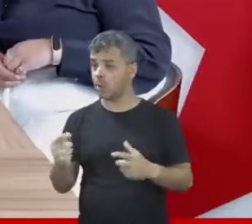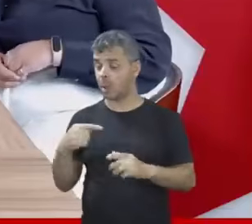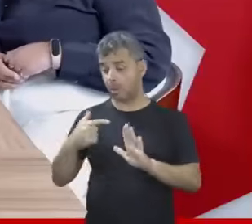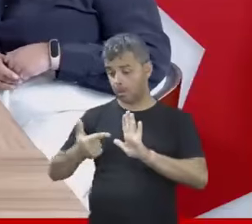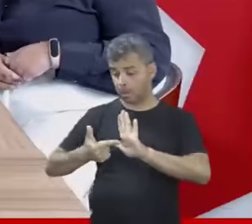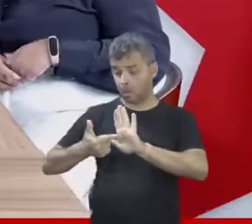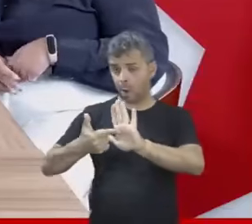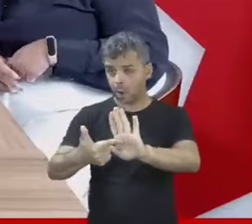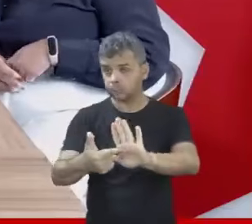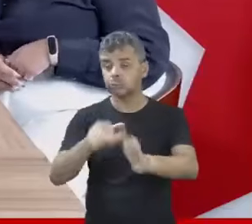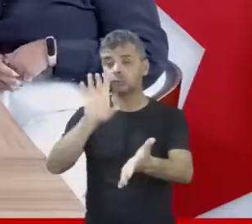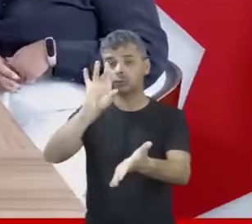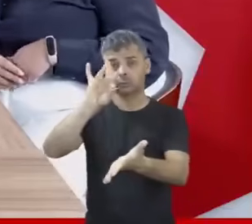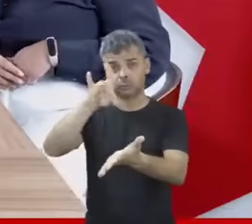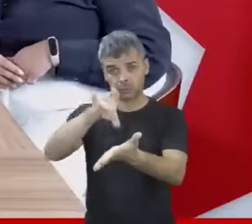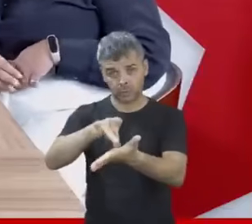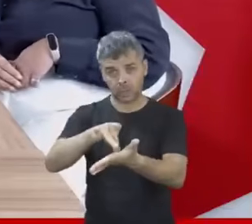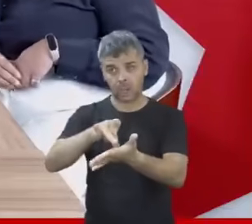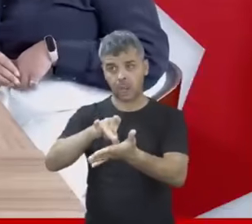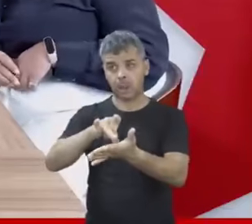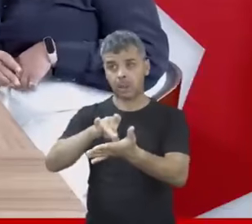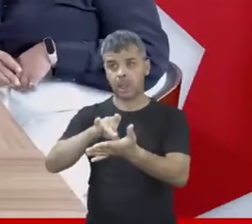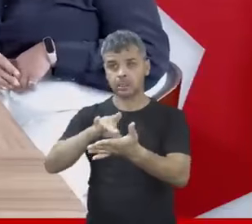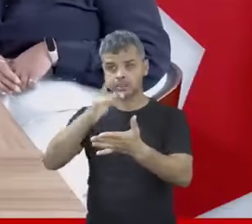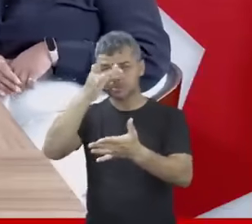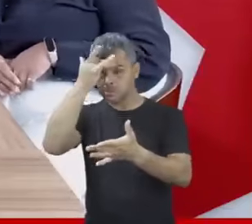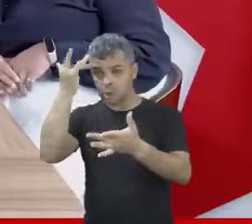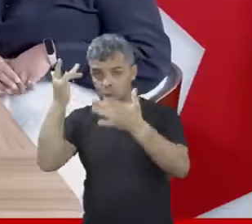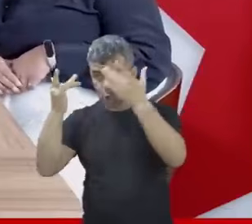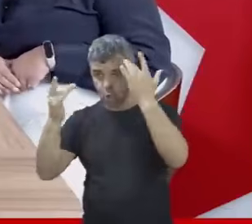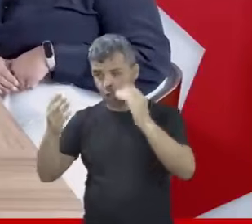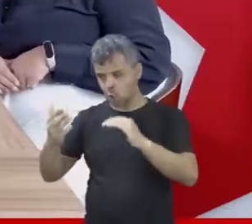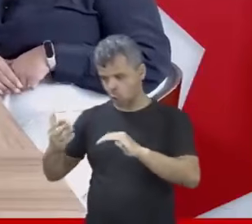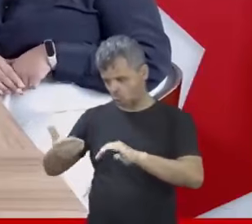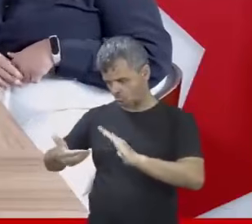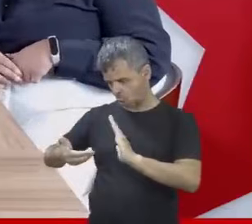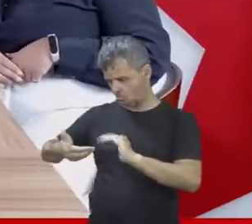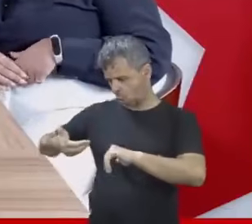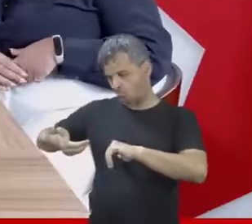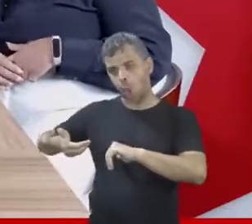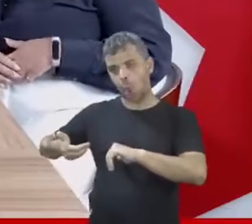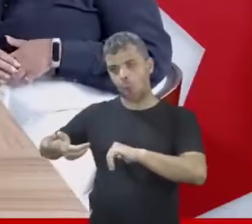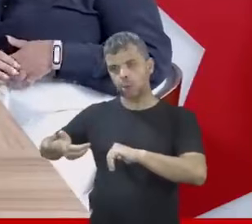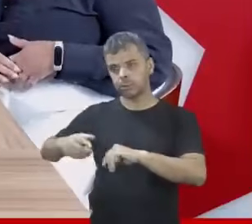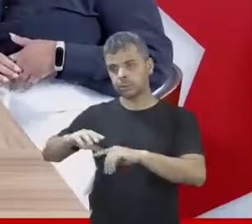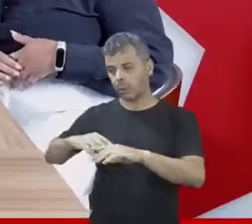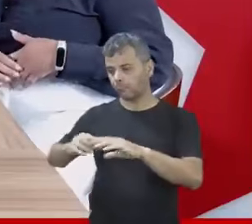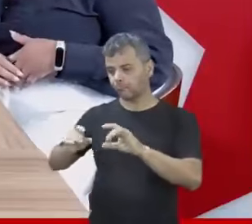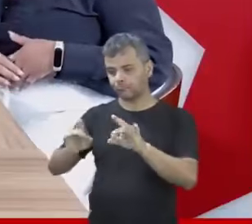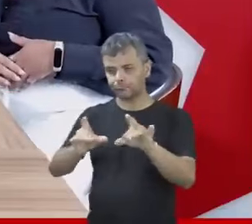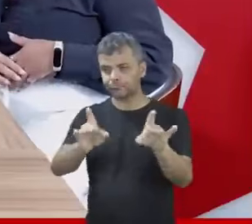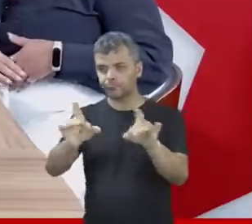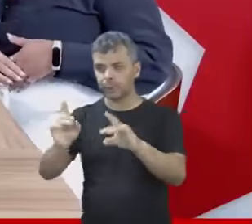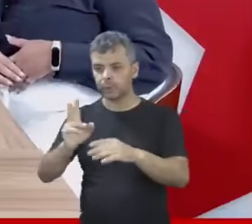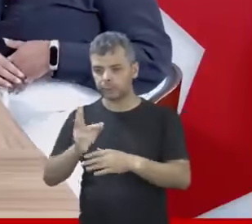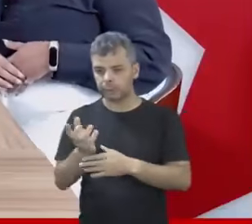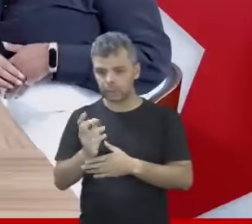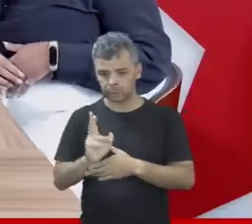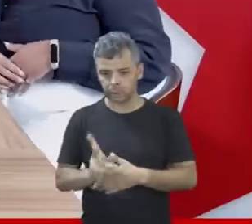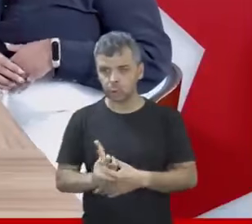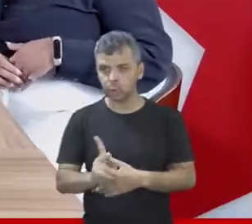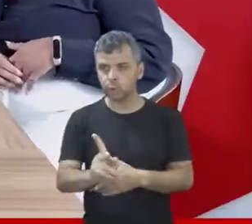mostra que, de fato, aqueles e aquelas dos nossos congressos que são vendidos aos grandes empresários querem continuar